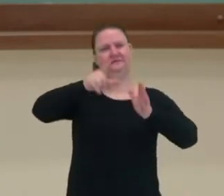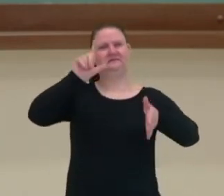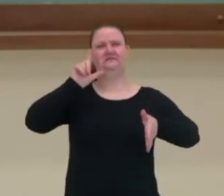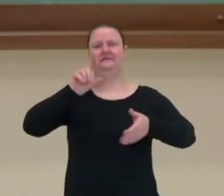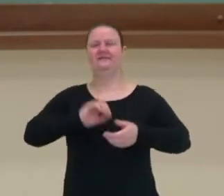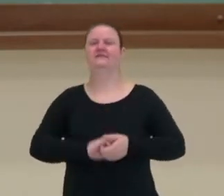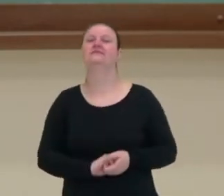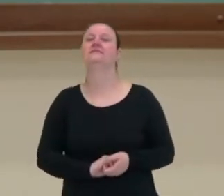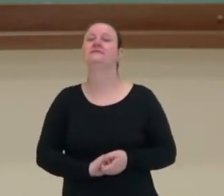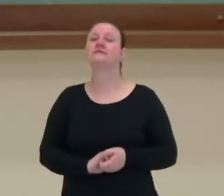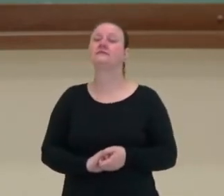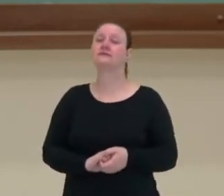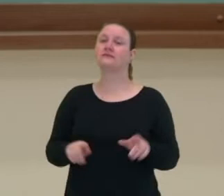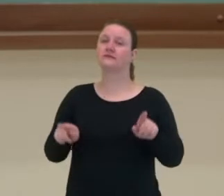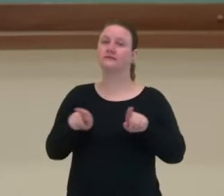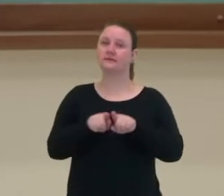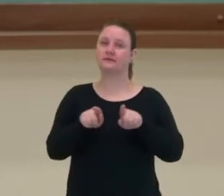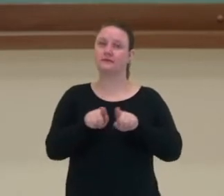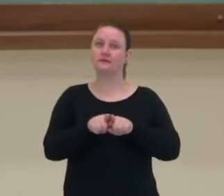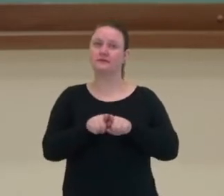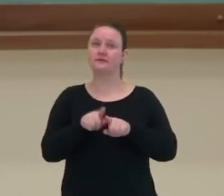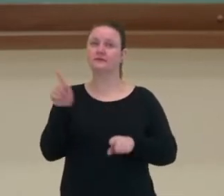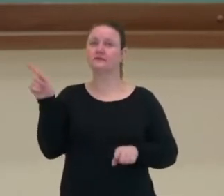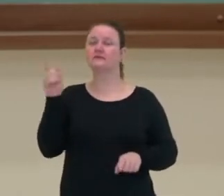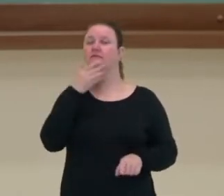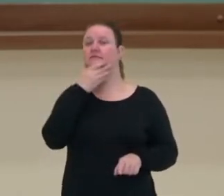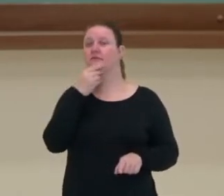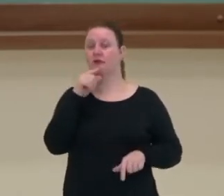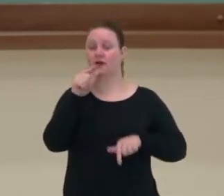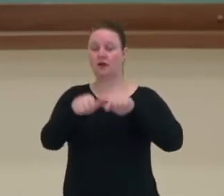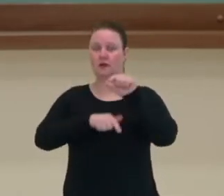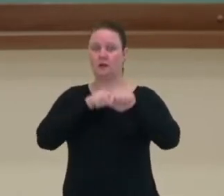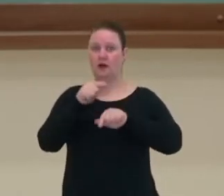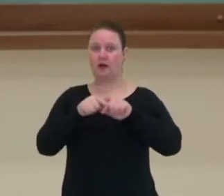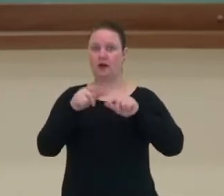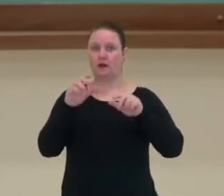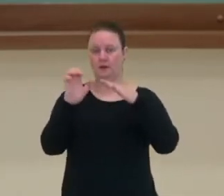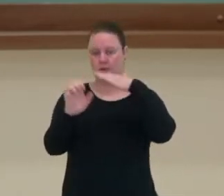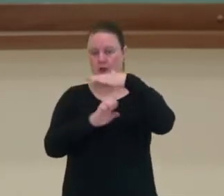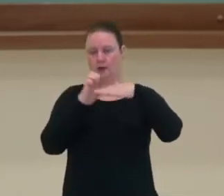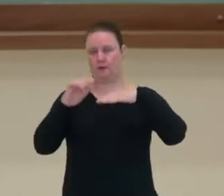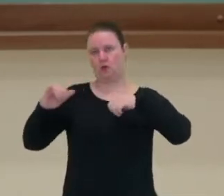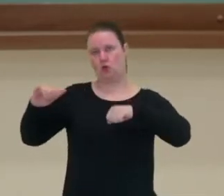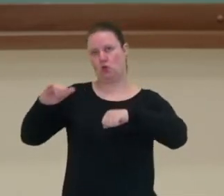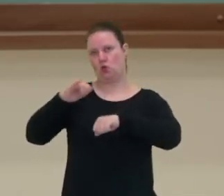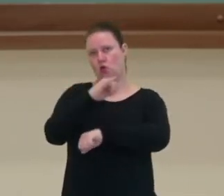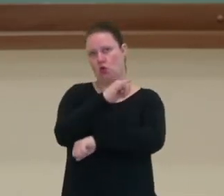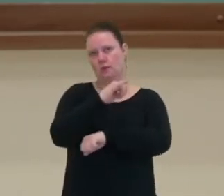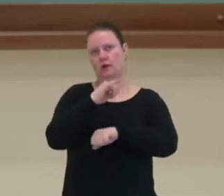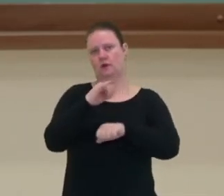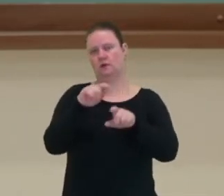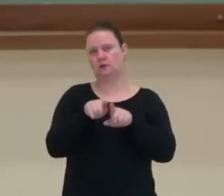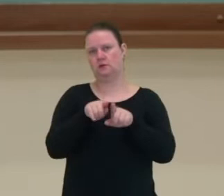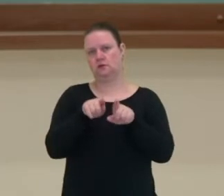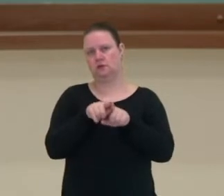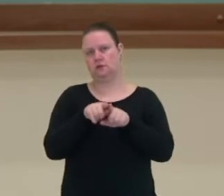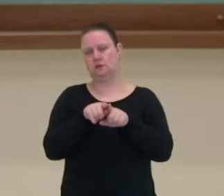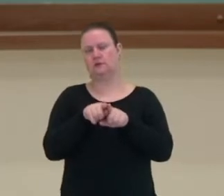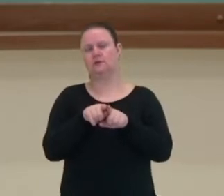tá? Então, o comissário da Panair trouxe o esporte já com um livrinho de regras, tiro com